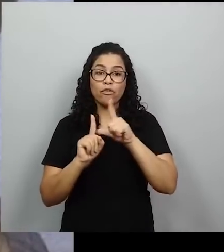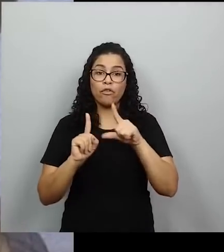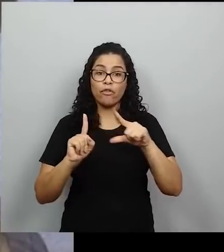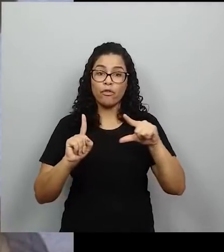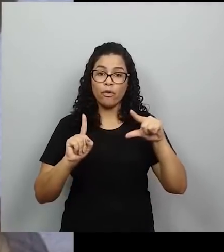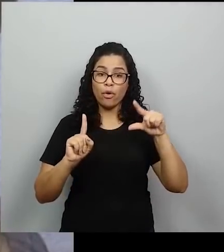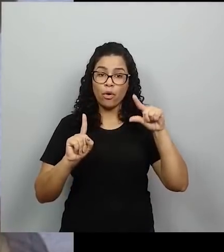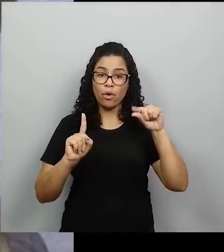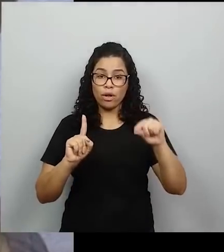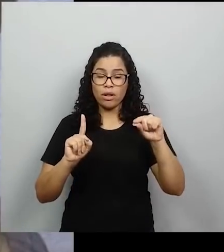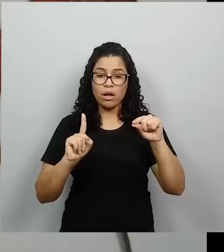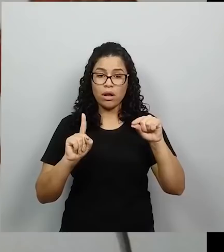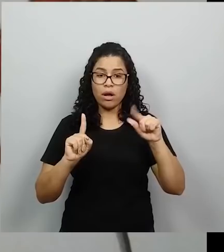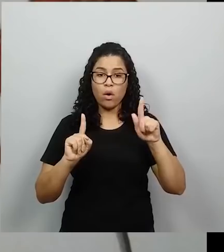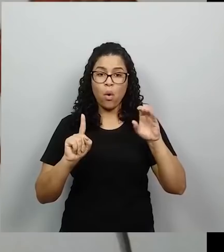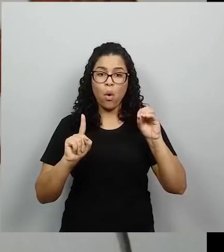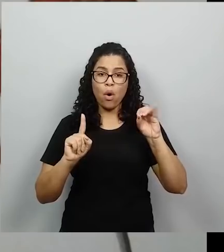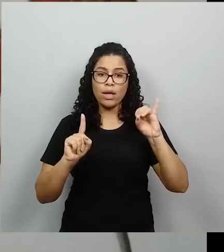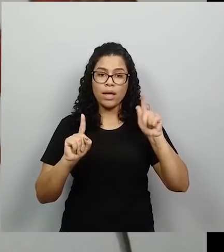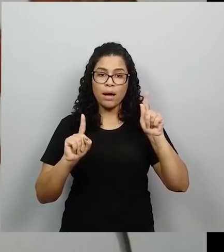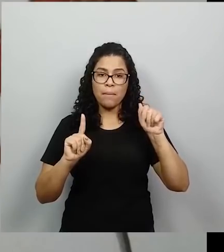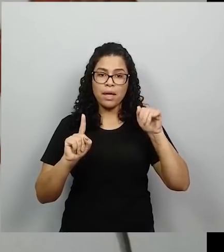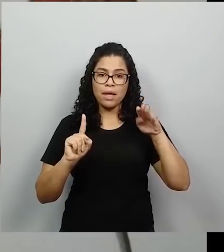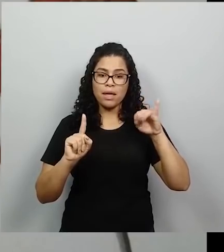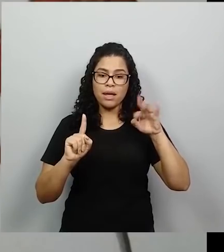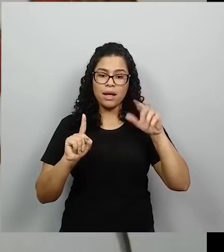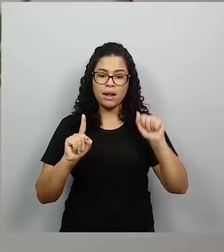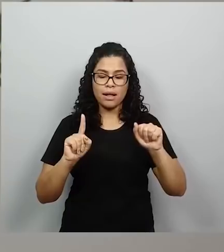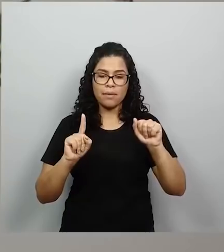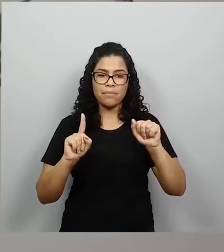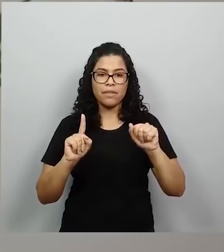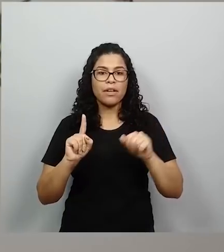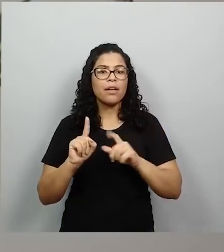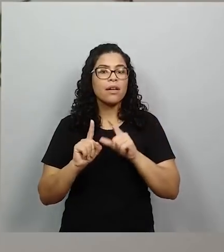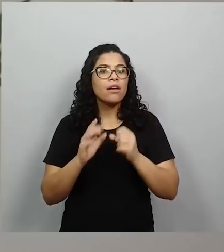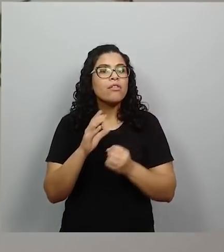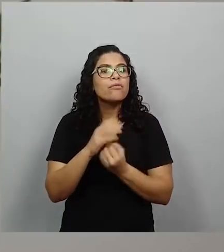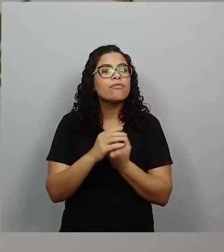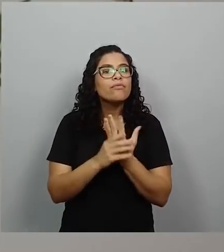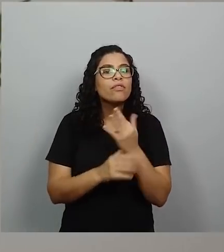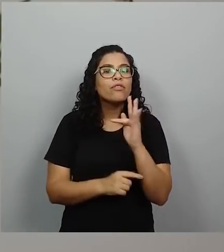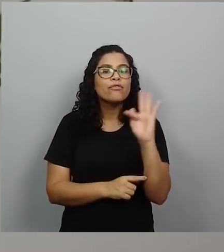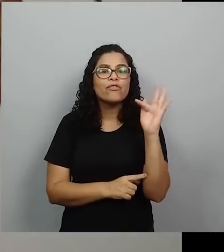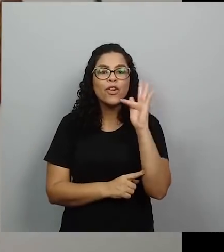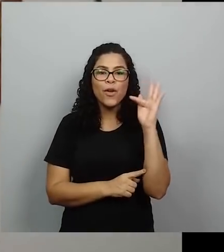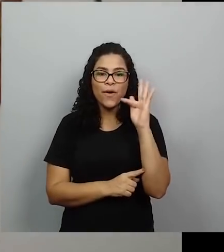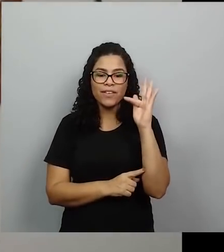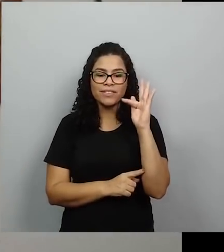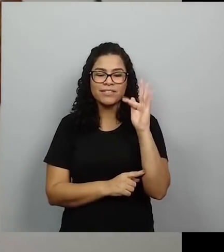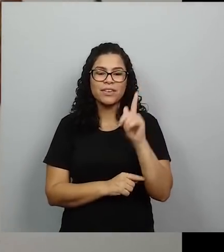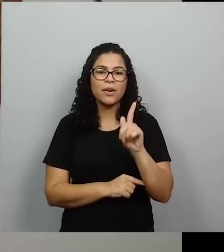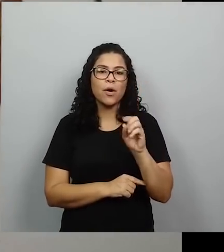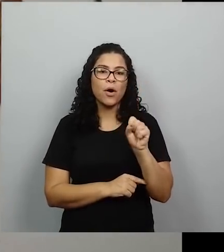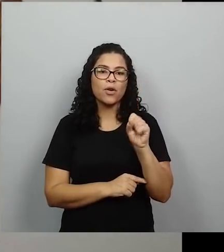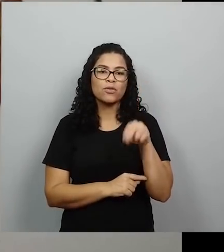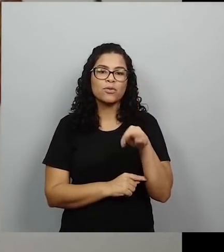Folhas de goiabeira, flores de cosmos, que ela ama demais.